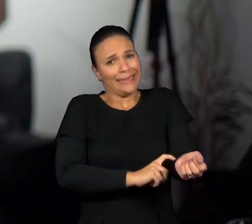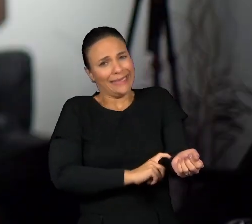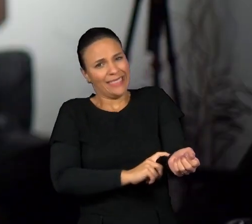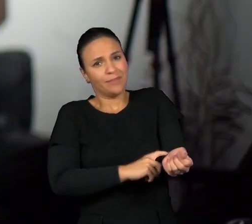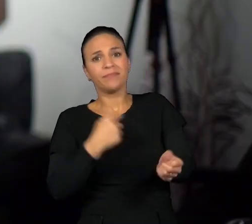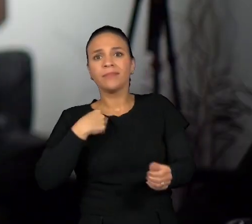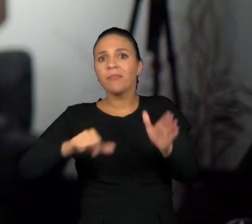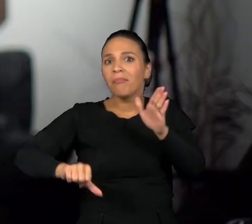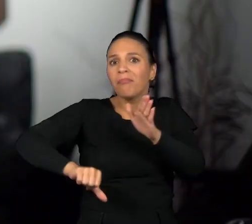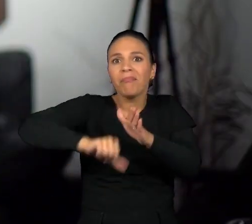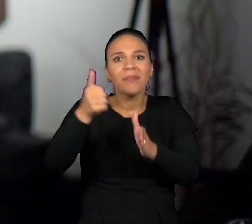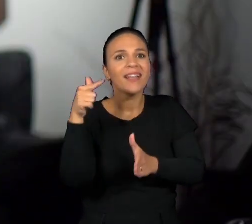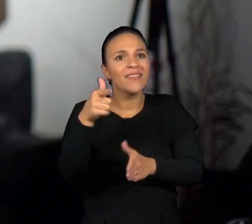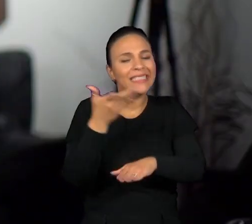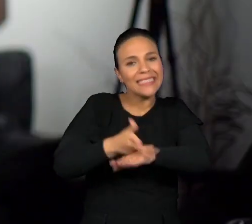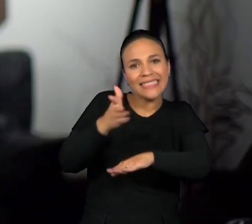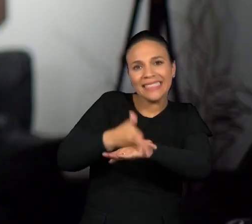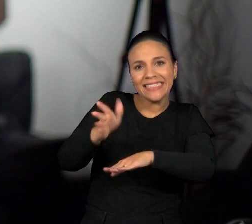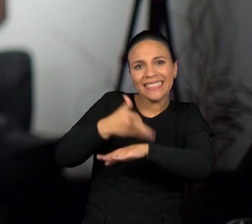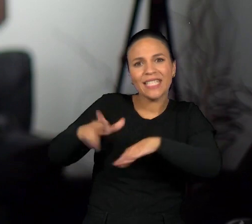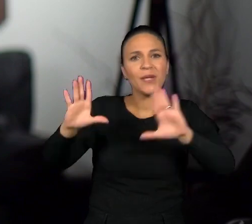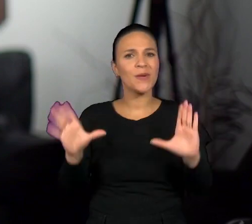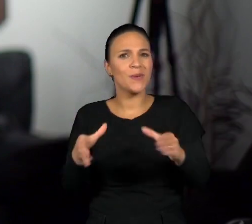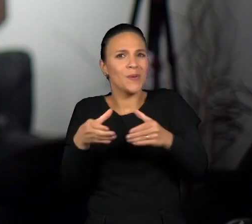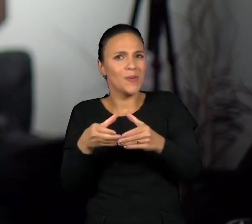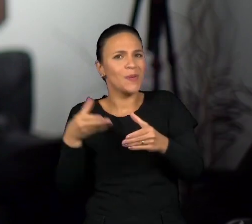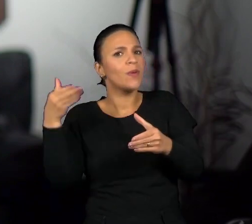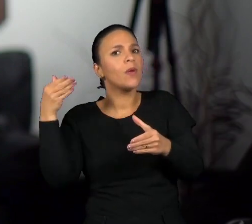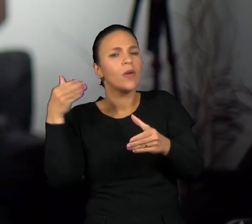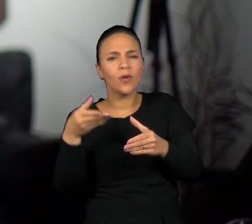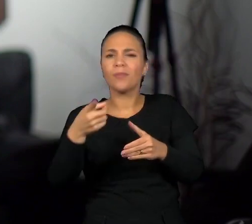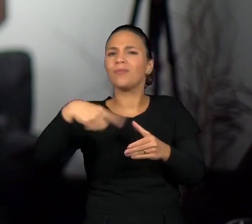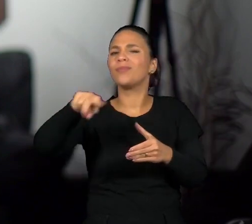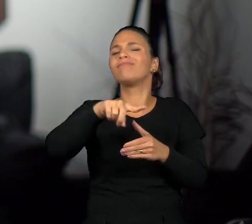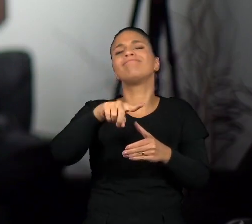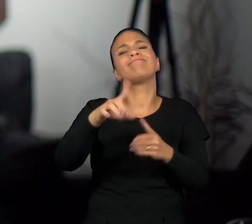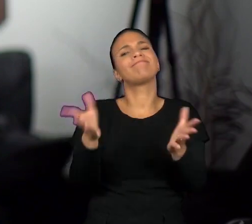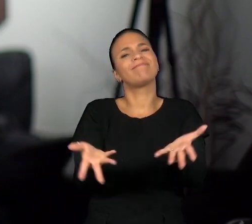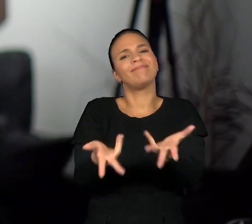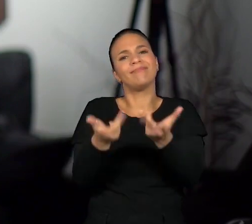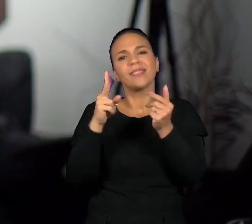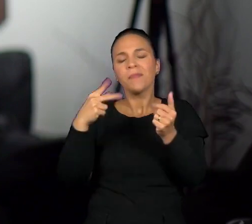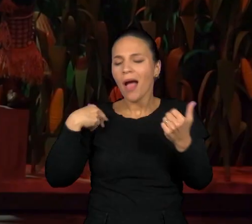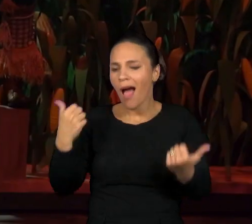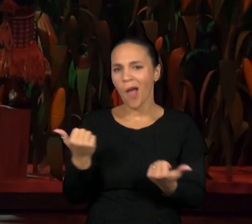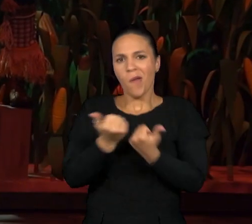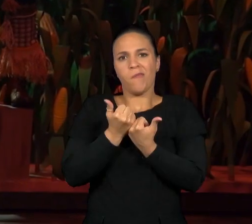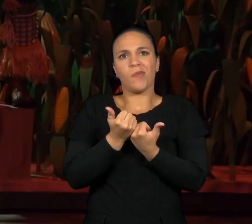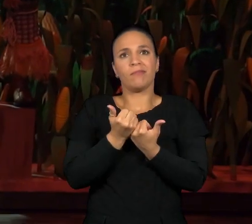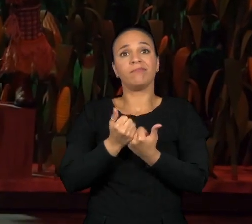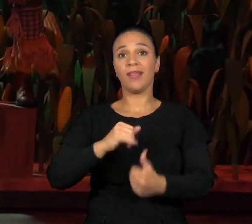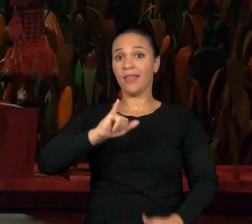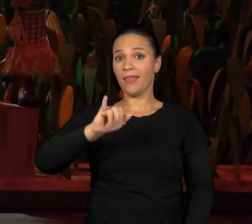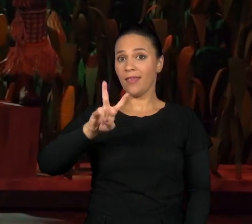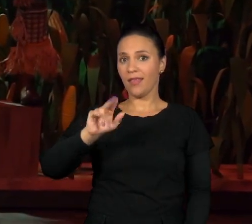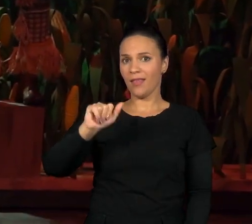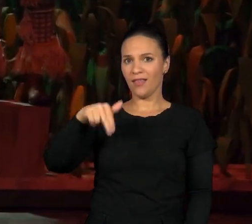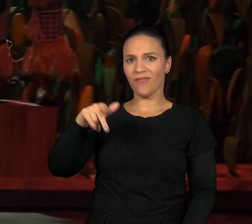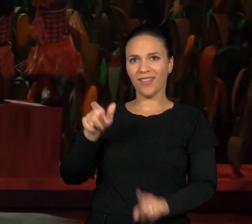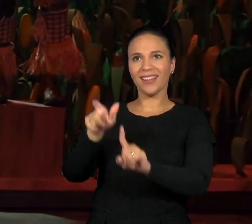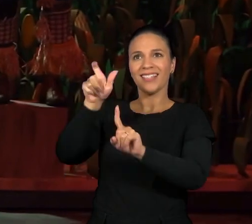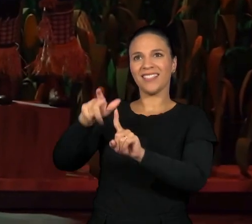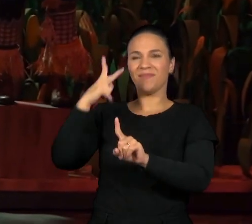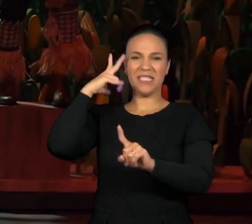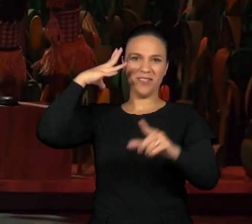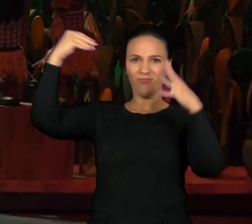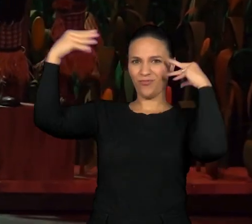de ensaio que teve aqui, o elenco foi muito maravilhoso, então eles sempre me apoiaram. O Ivan Parente, que é o Espantalho, eu